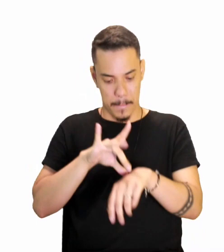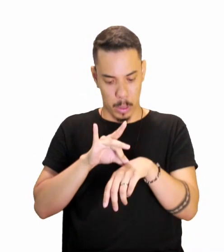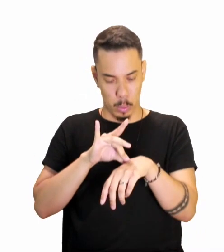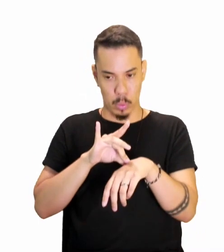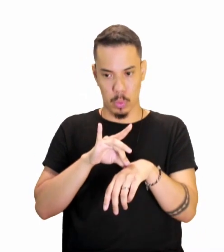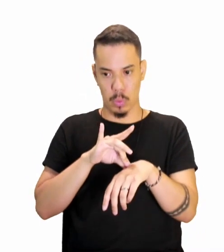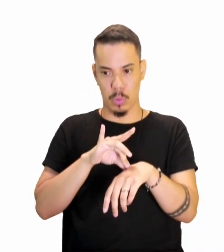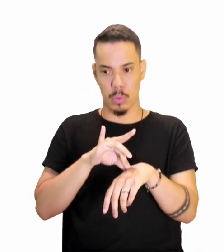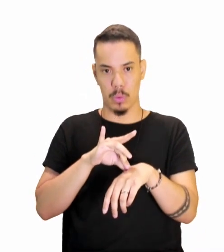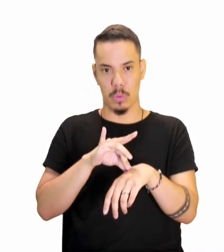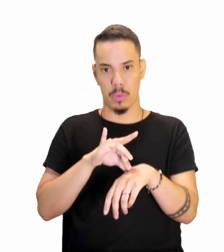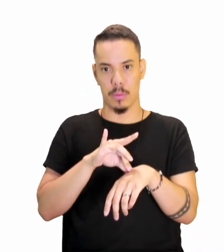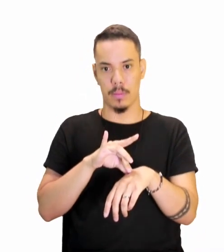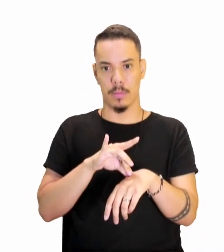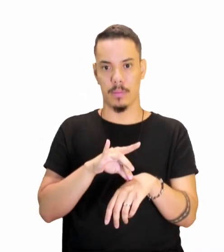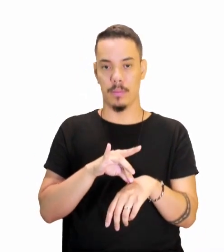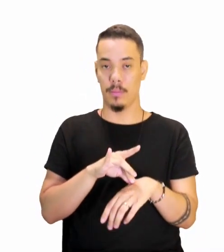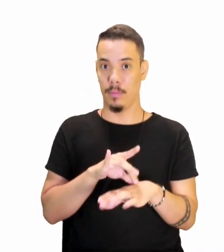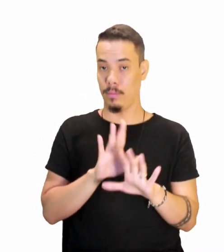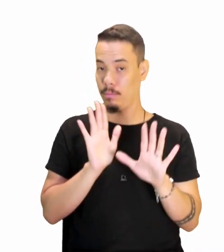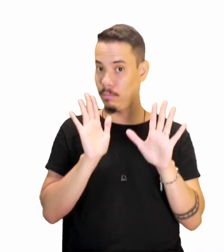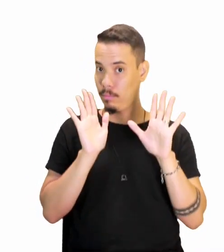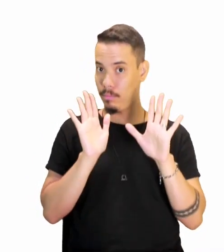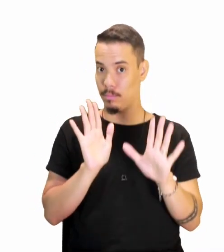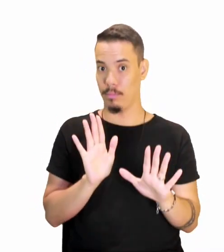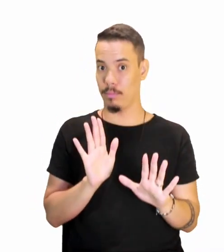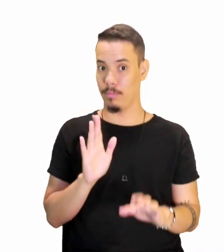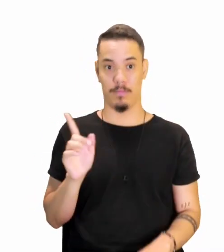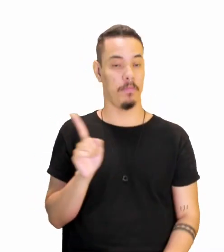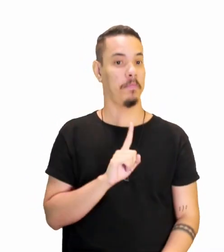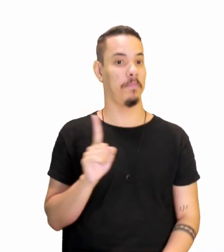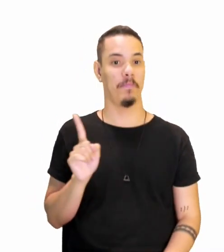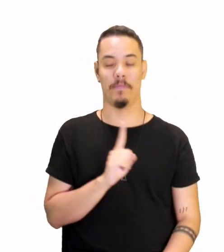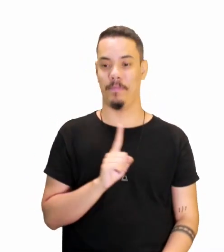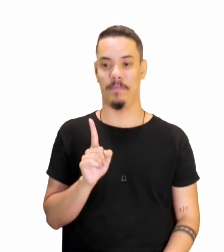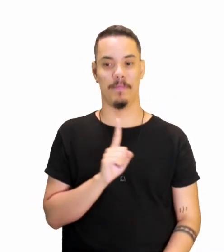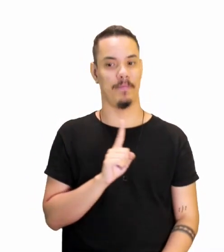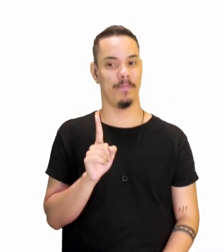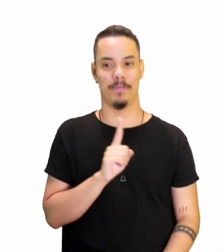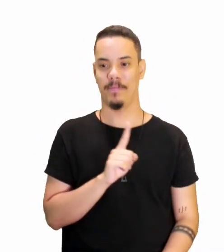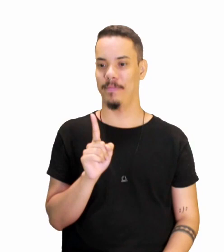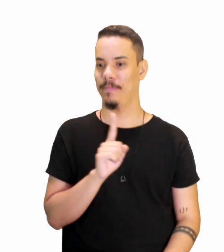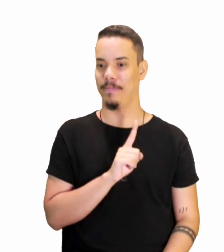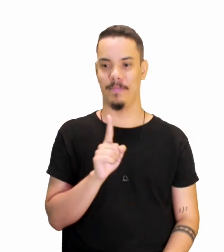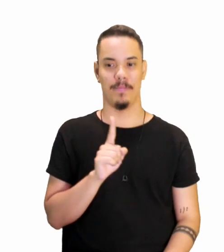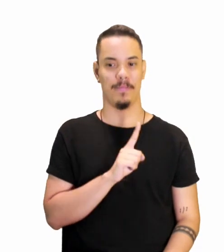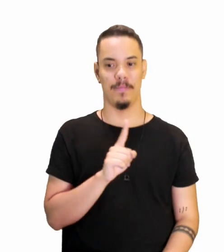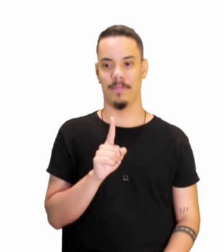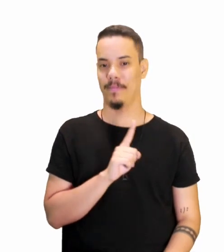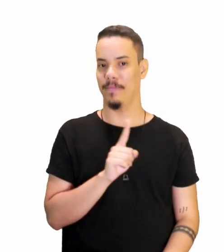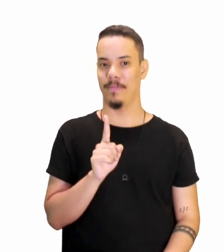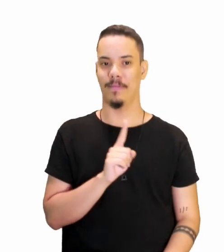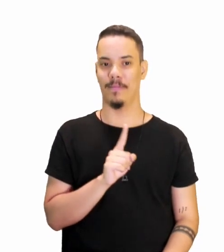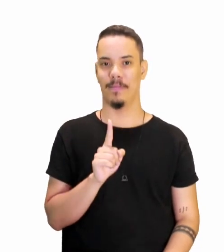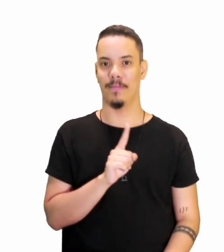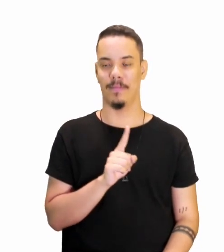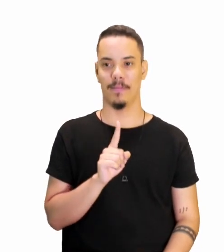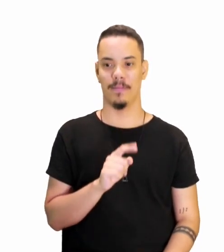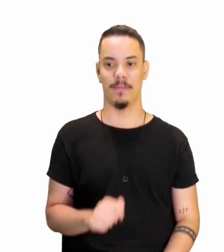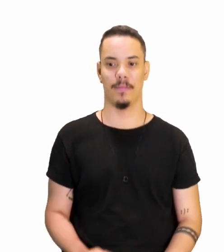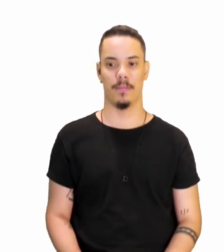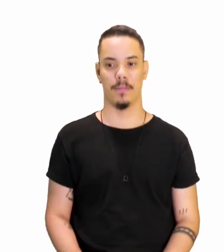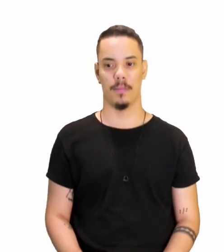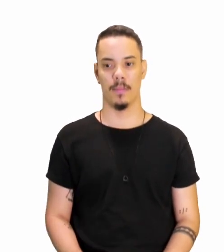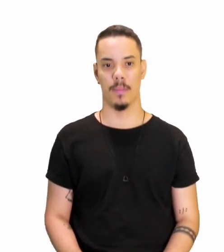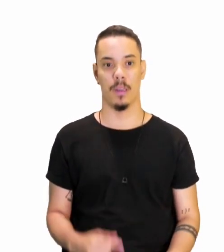pego. Amadinho, relaxa. Essa daí já não serve mais. Tá bom? Não serve mais. Vamos lá.